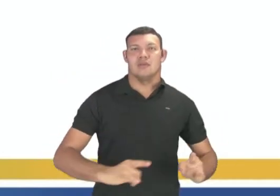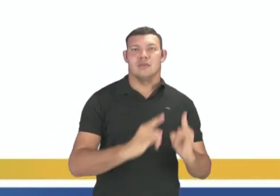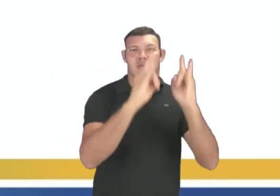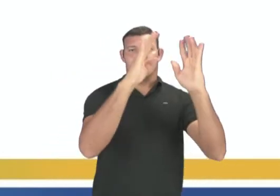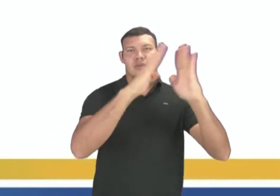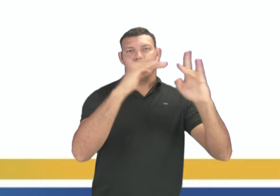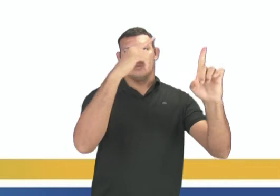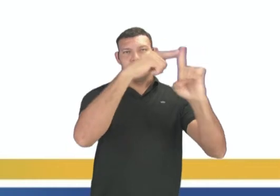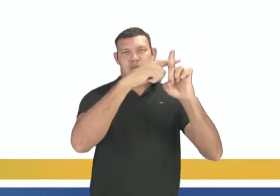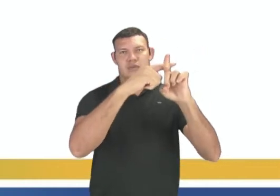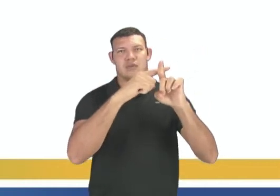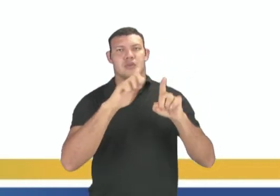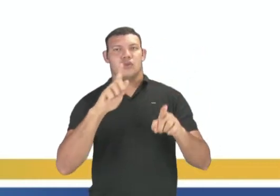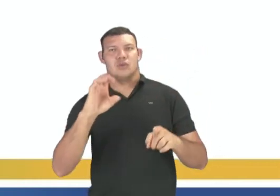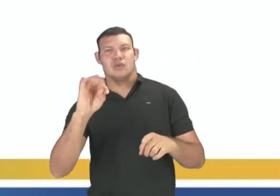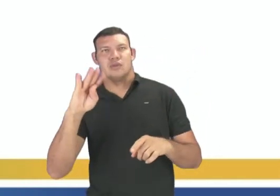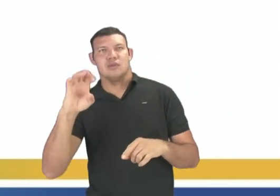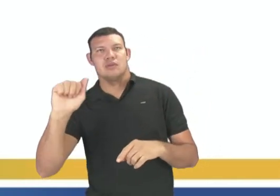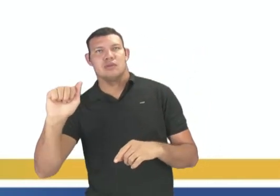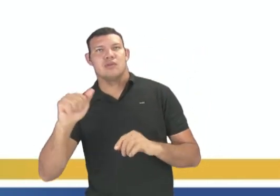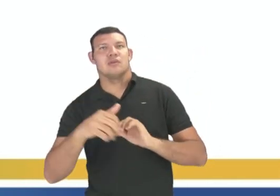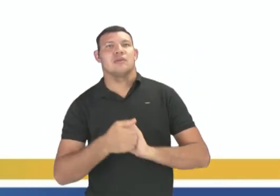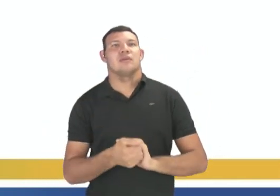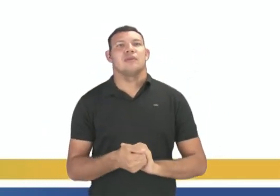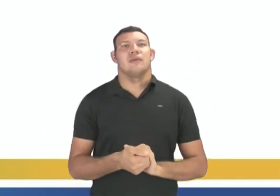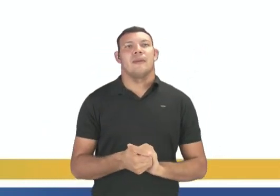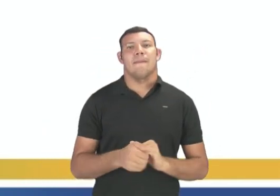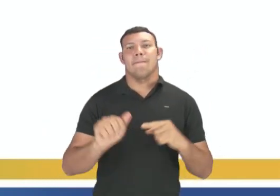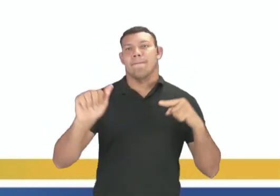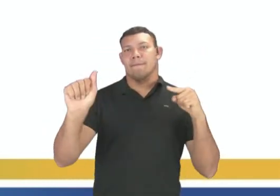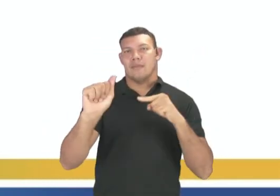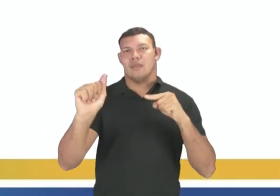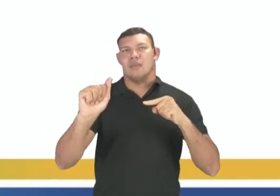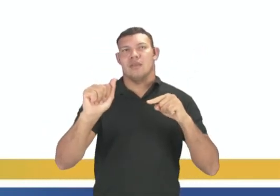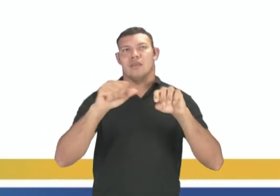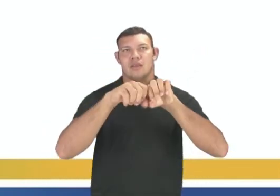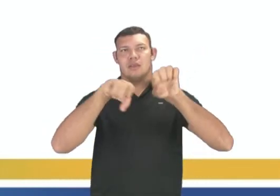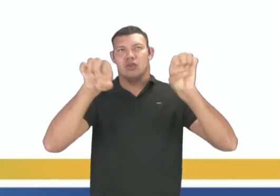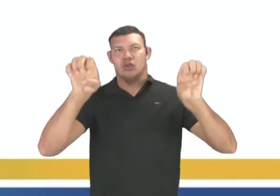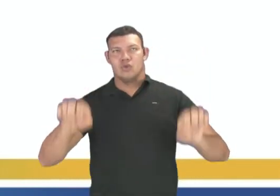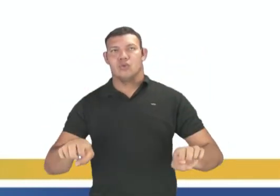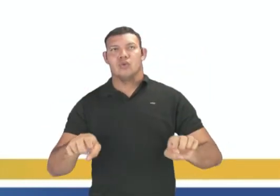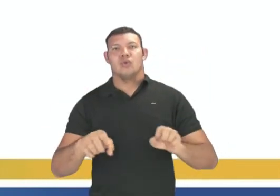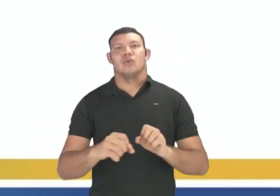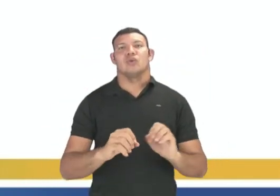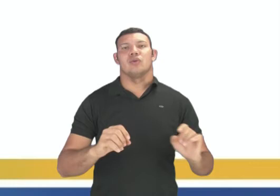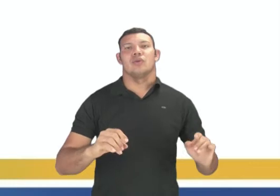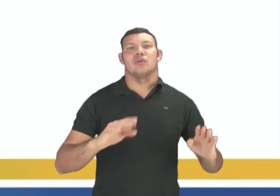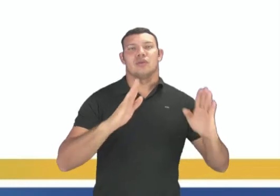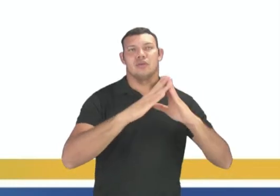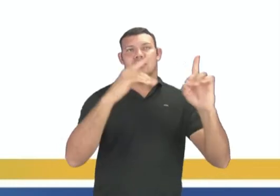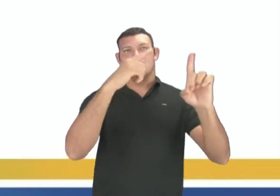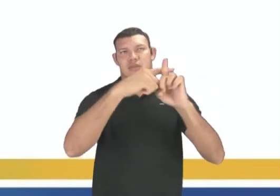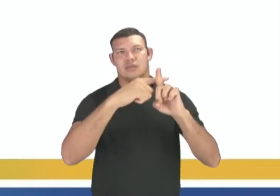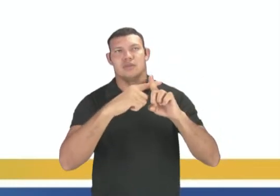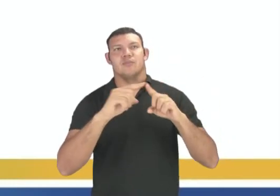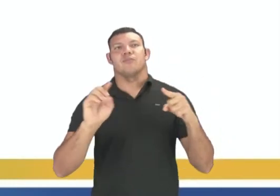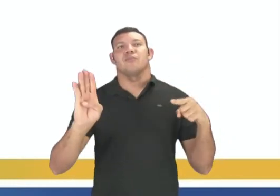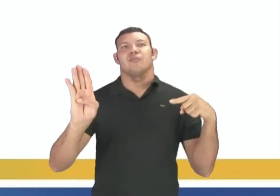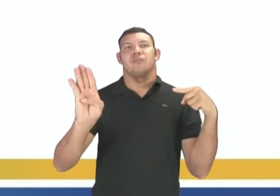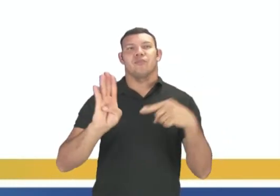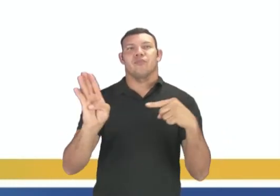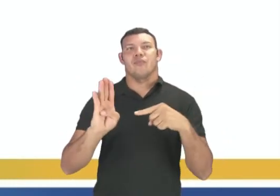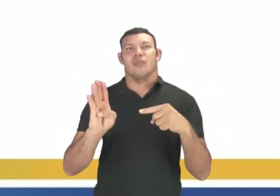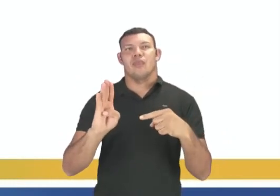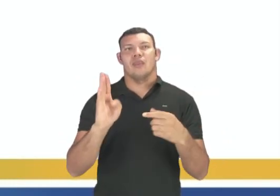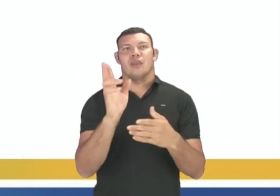góticas, obras dos artesãos das corporações de ofício, seitas